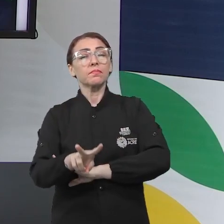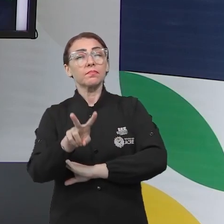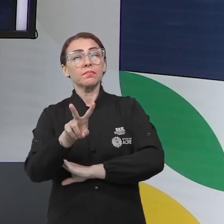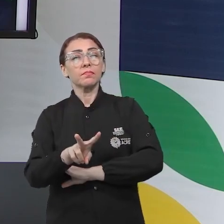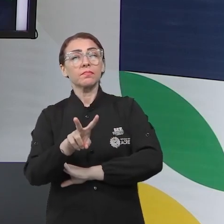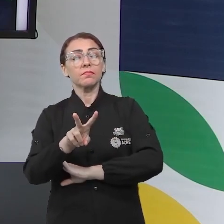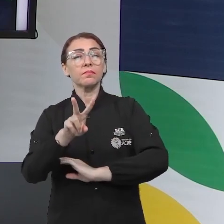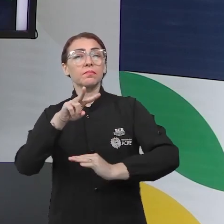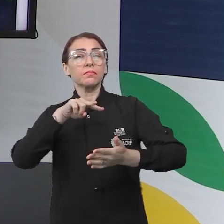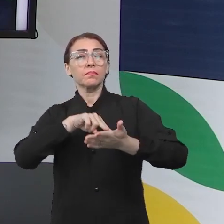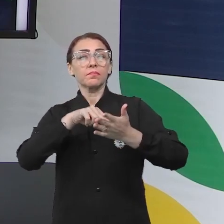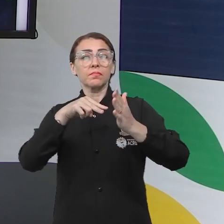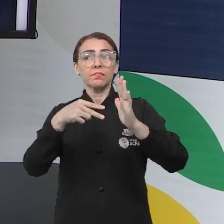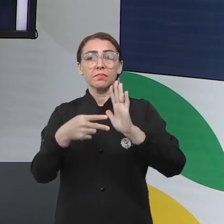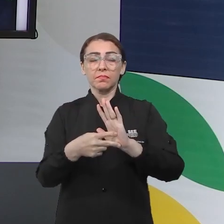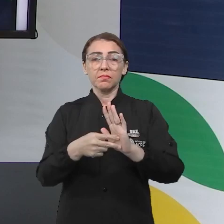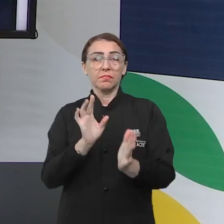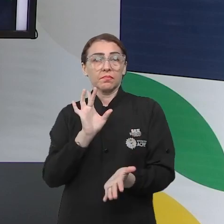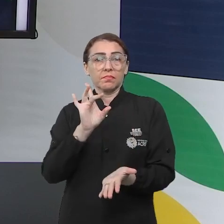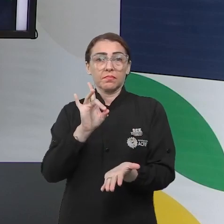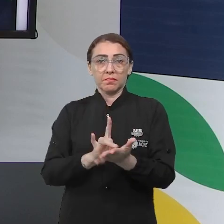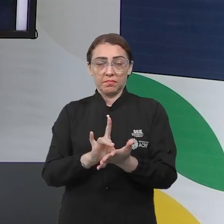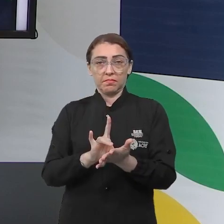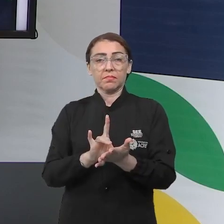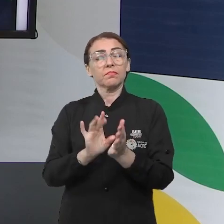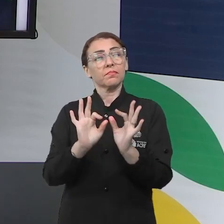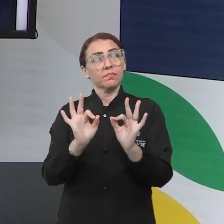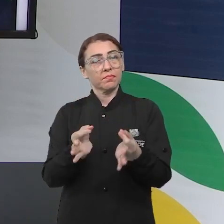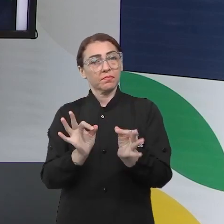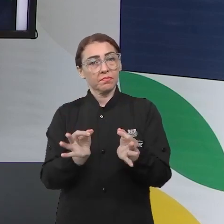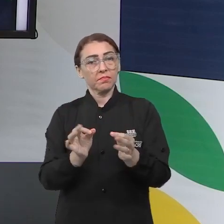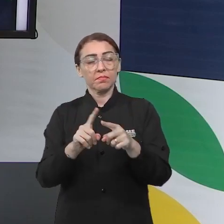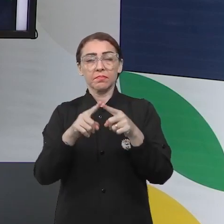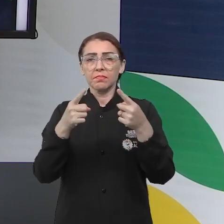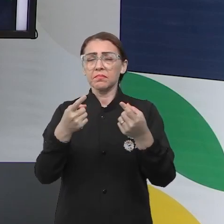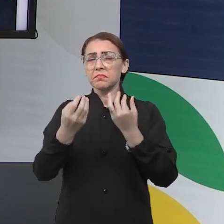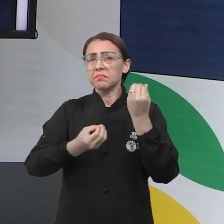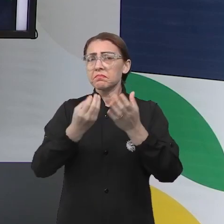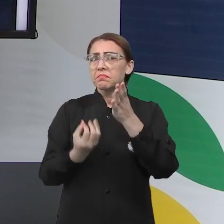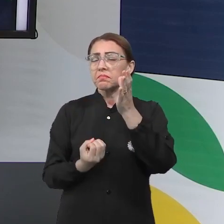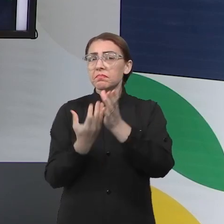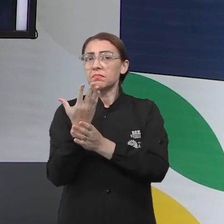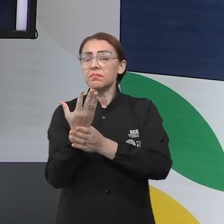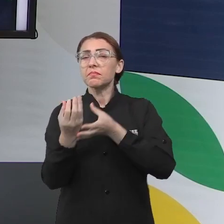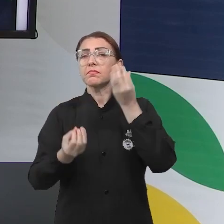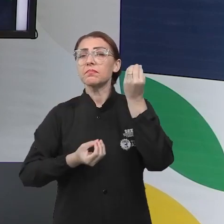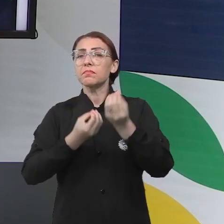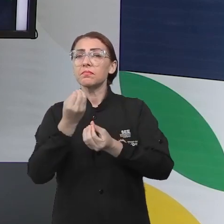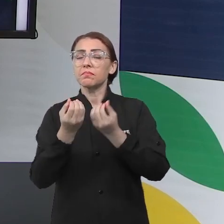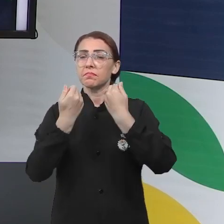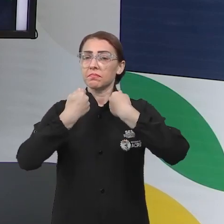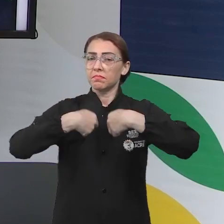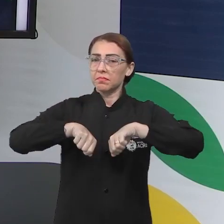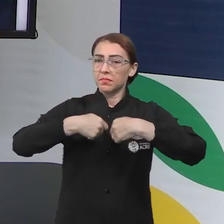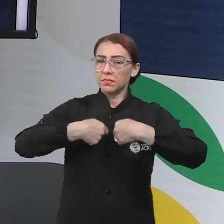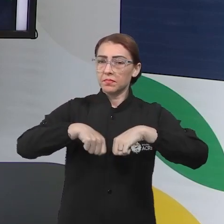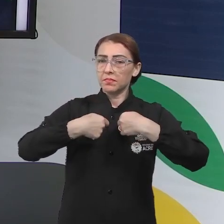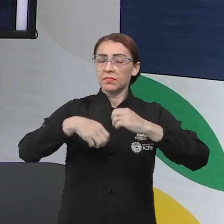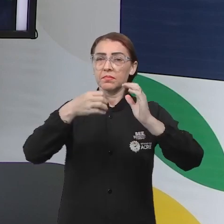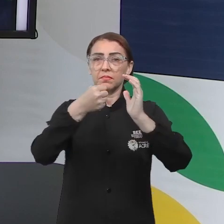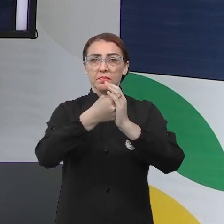no sentido figurado mesmo, literal, certo? Mas como que surge, né? Como que se dá essa necessidade